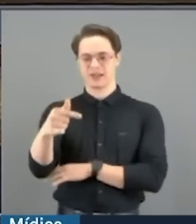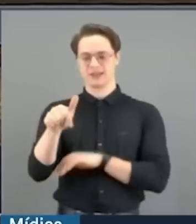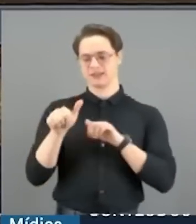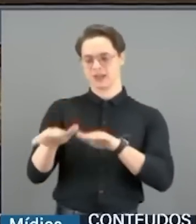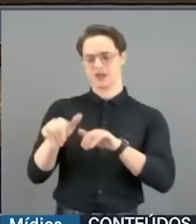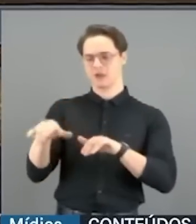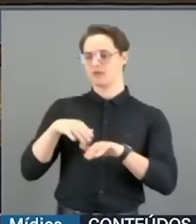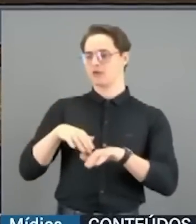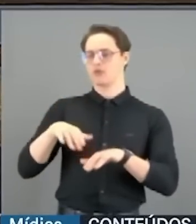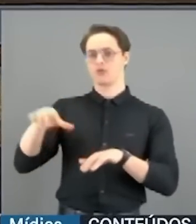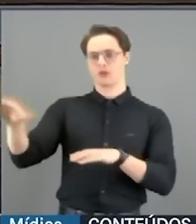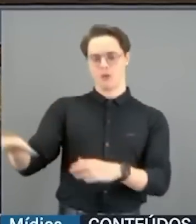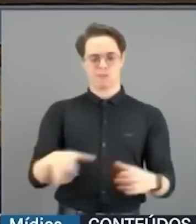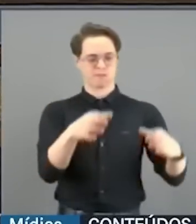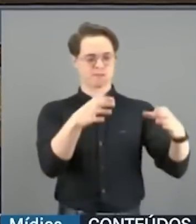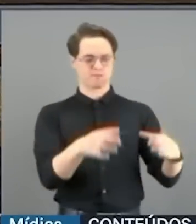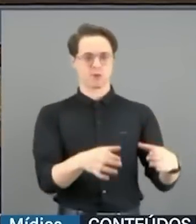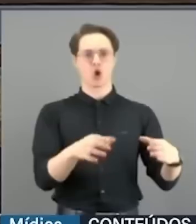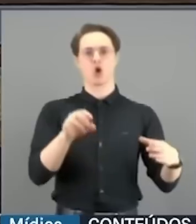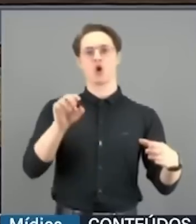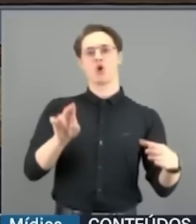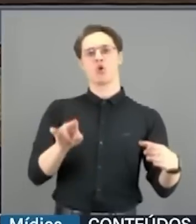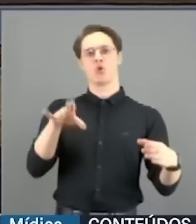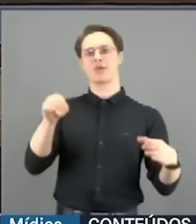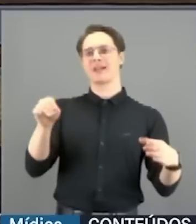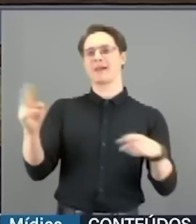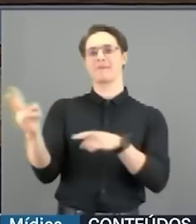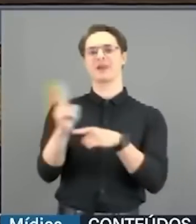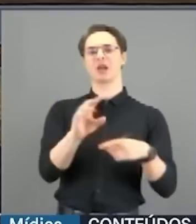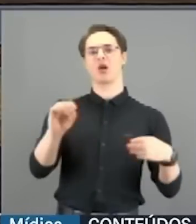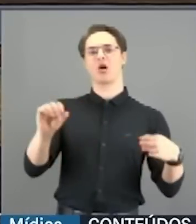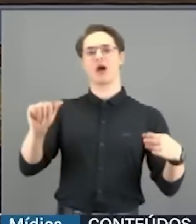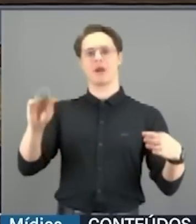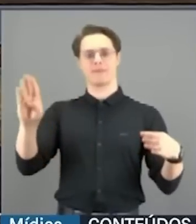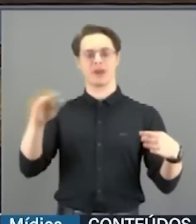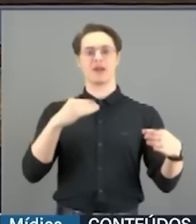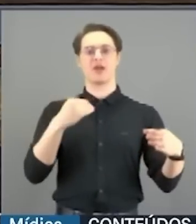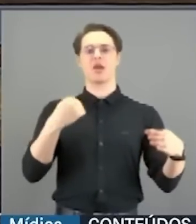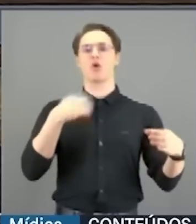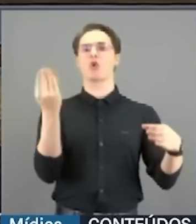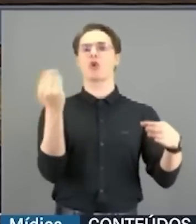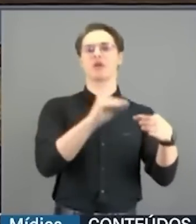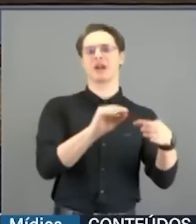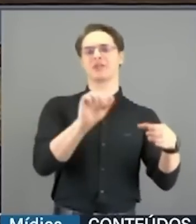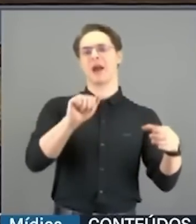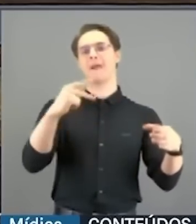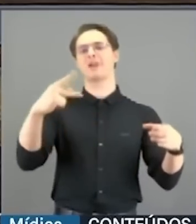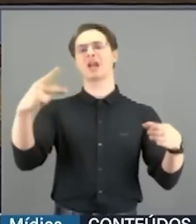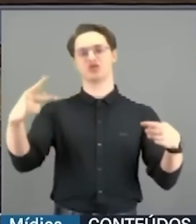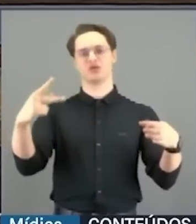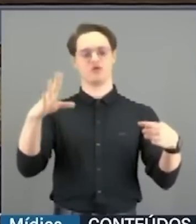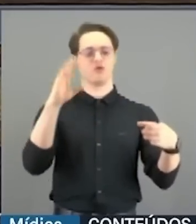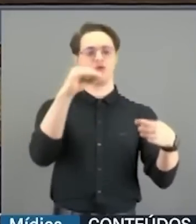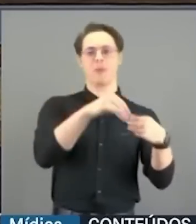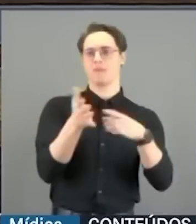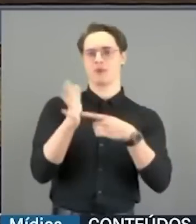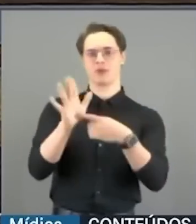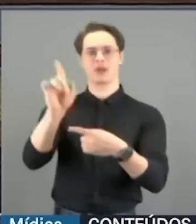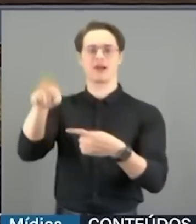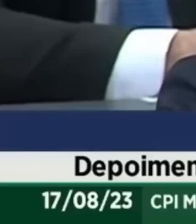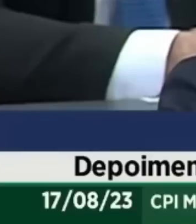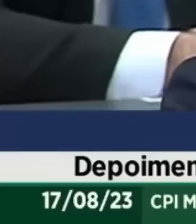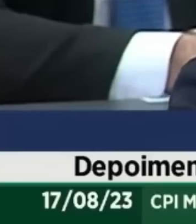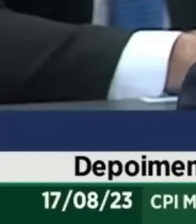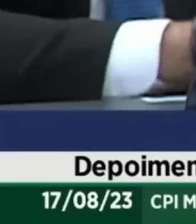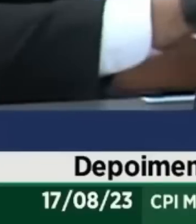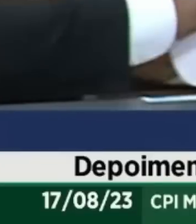urna emprestada da OAB, acredito, e eu colocasse um aplicativo meu lá e mostrasse à população que é possível apertar um voto e sair